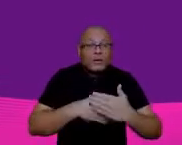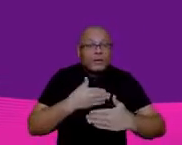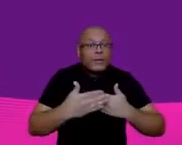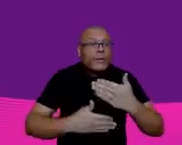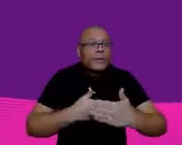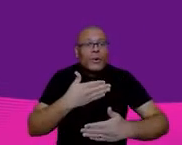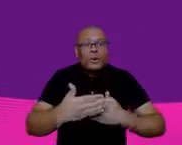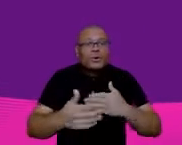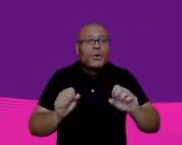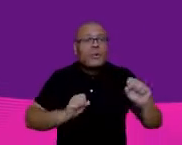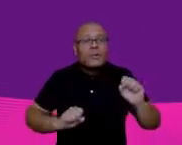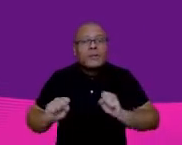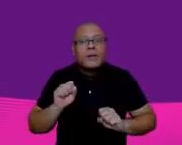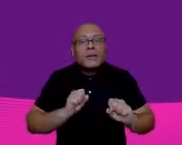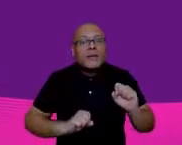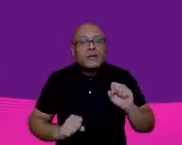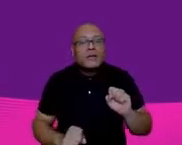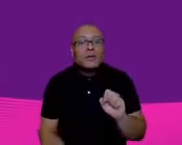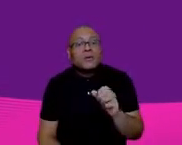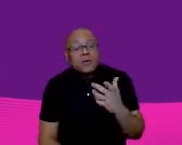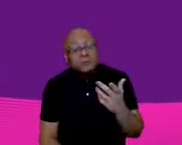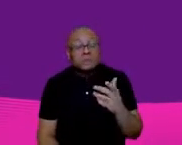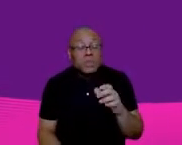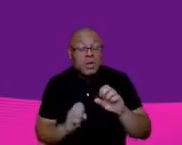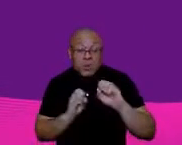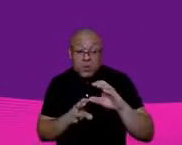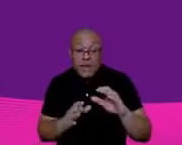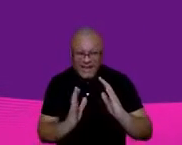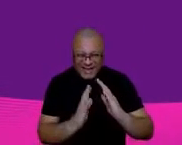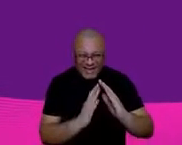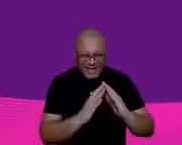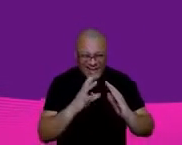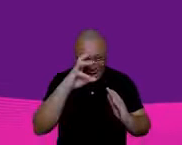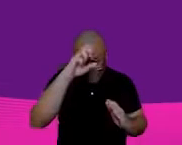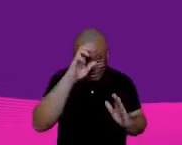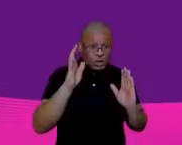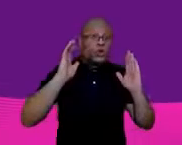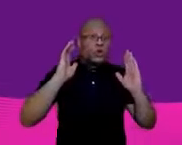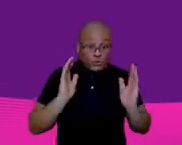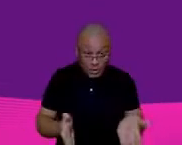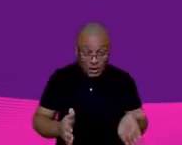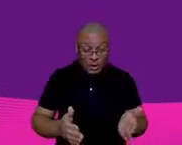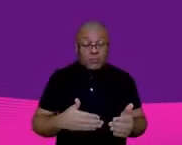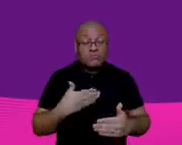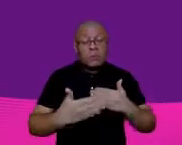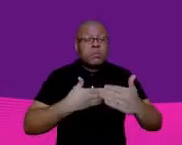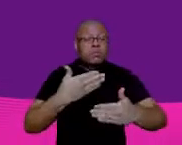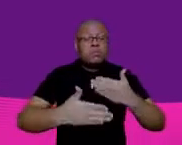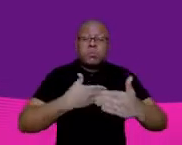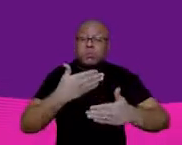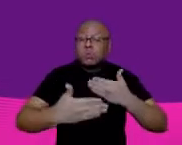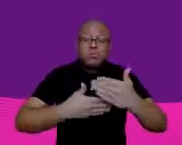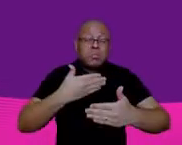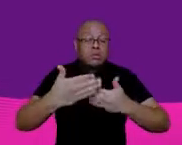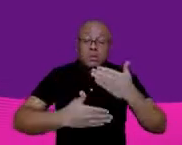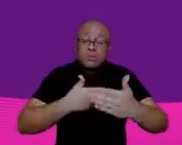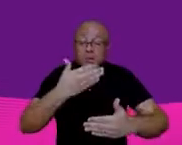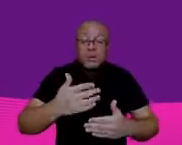de que no ensino do residente com a cirurgia robótica, essa curva de aprendizado da cirurgia seja até menor,